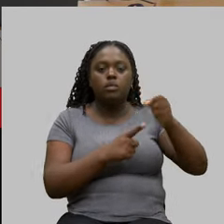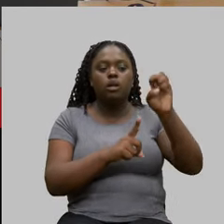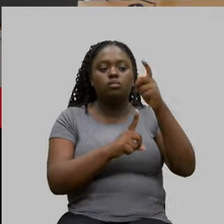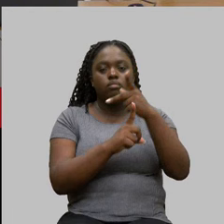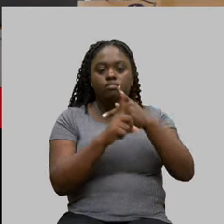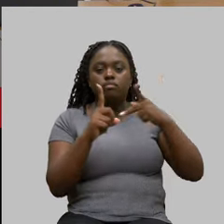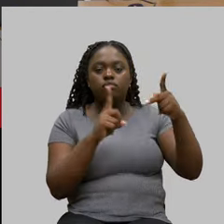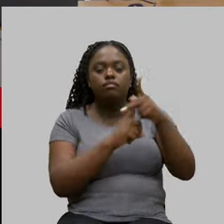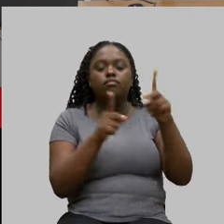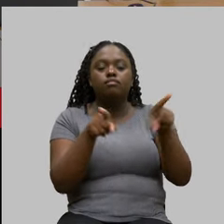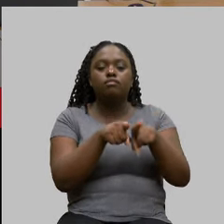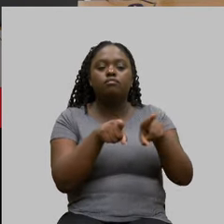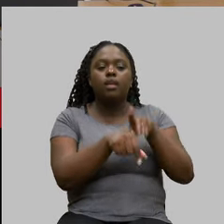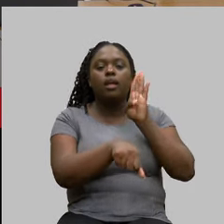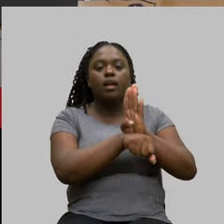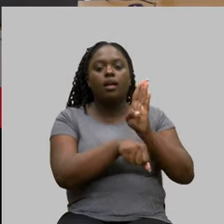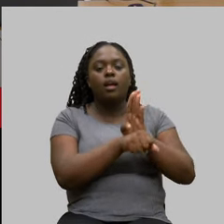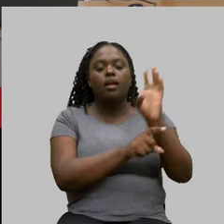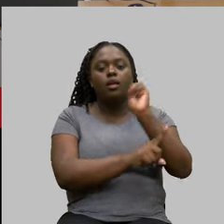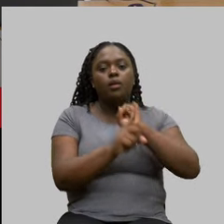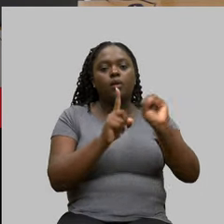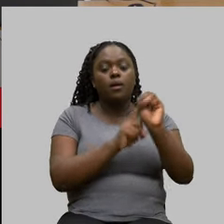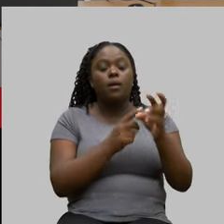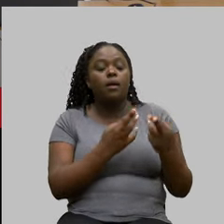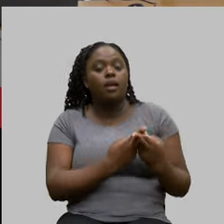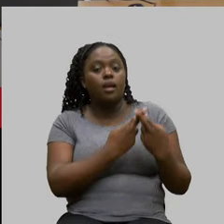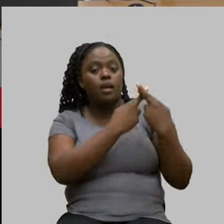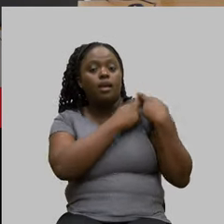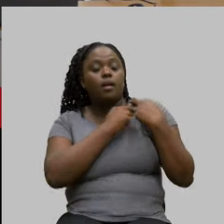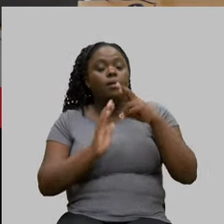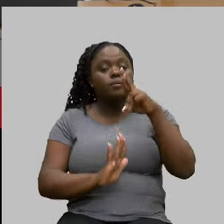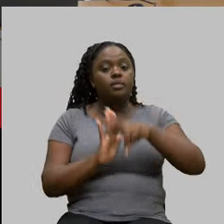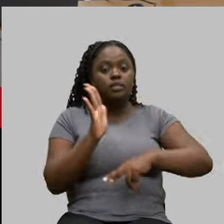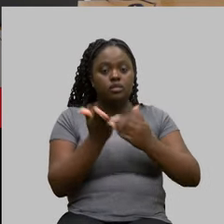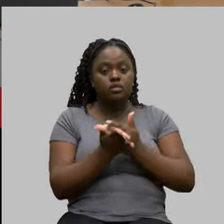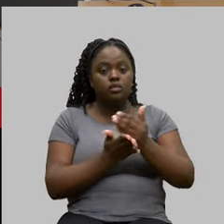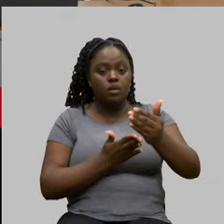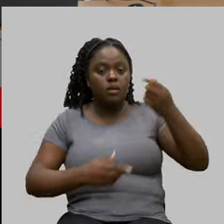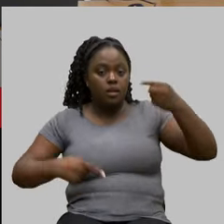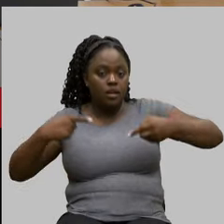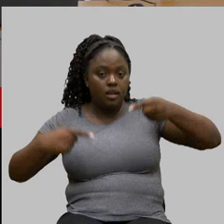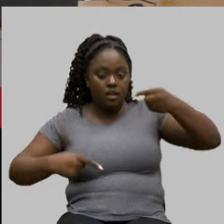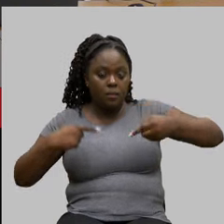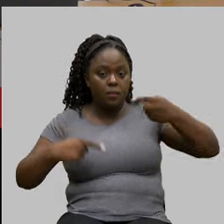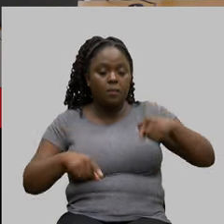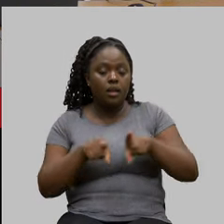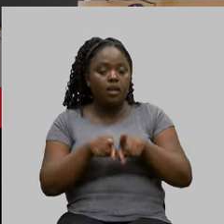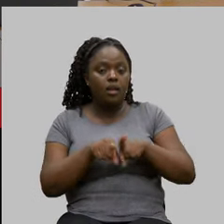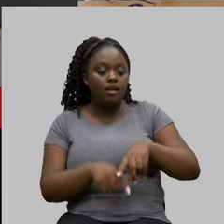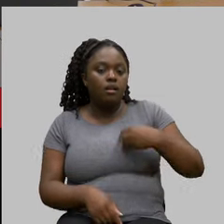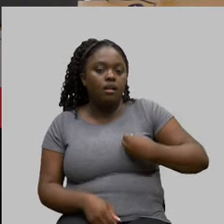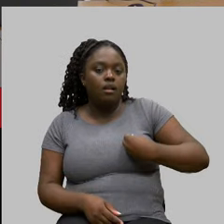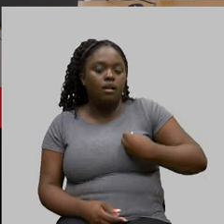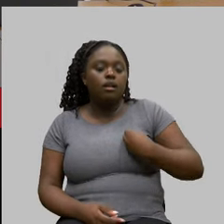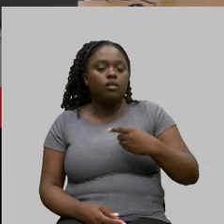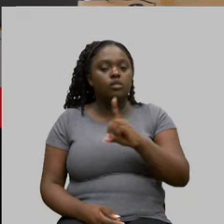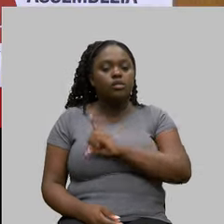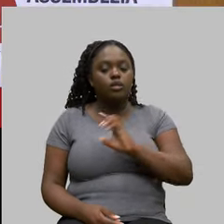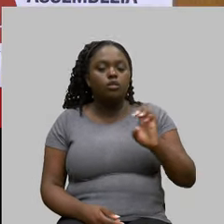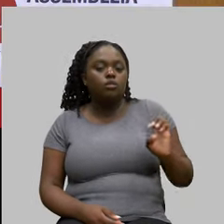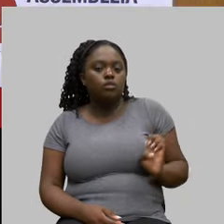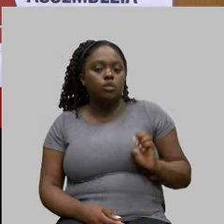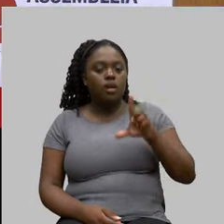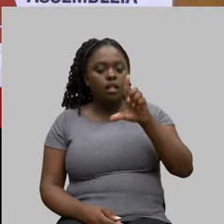Assistência Social e autor do requerimento que deu origem a esse debate e com a presença do deputado Leleco